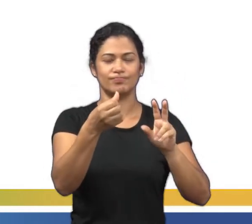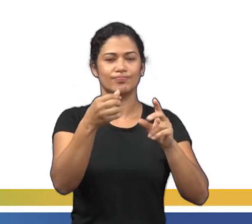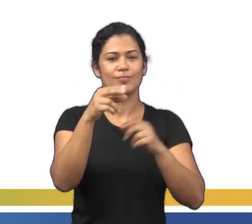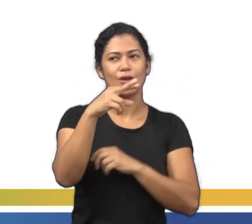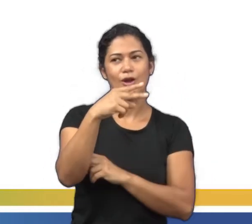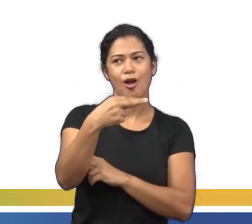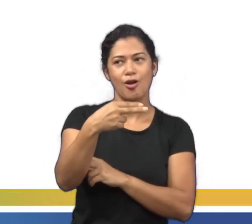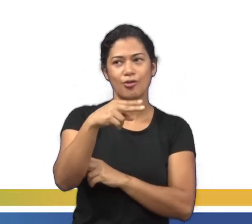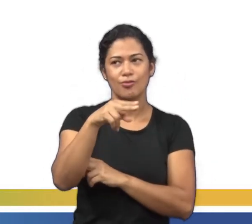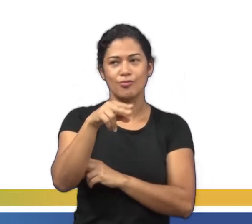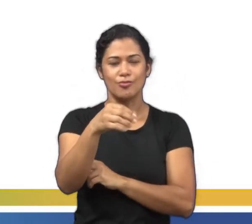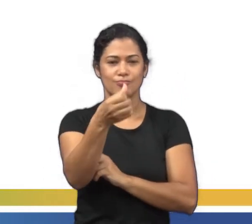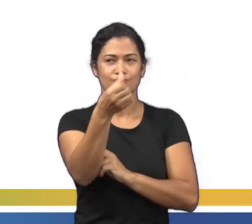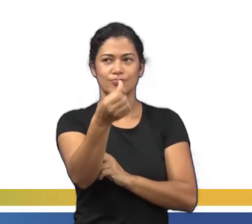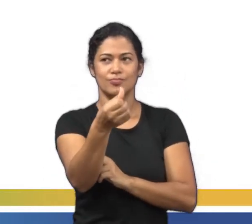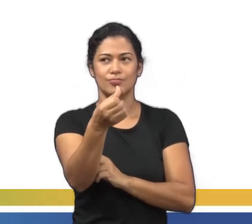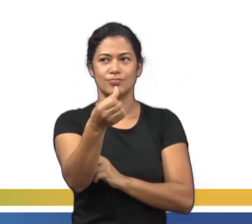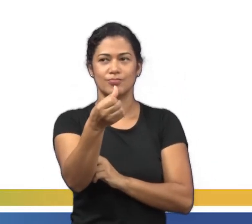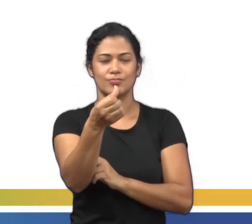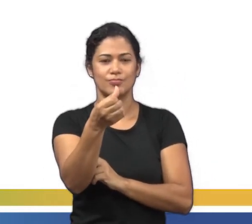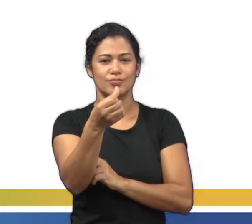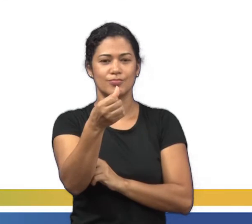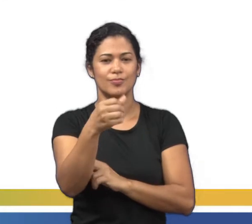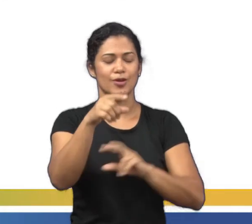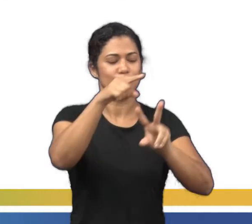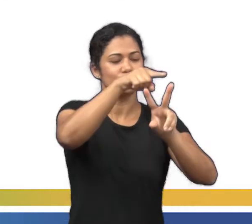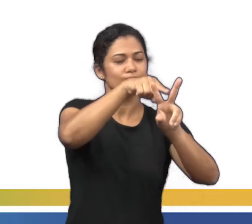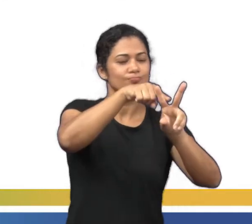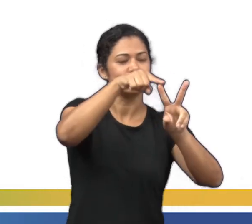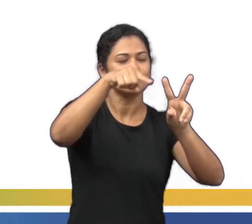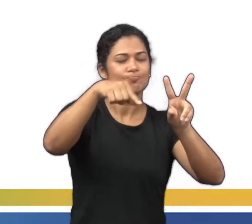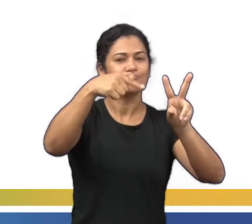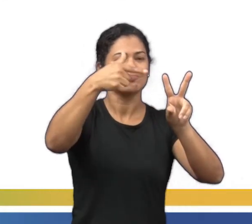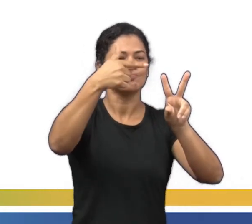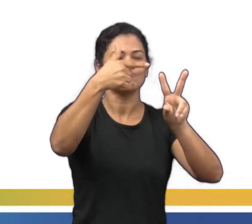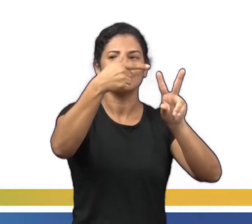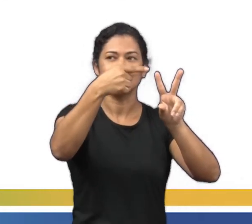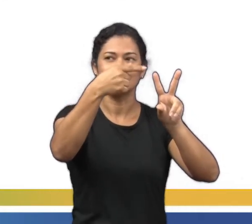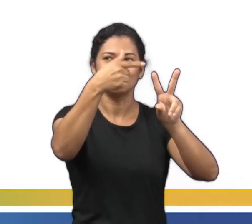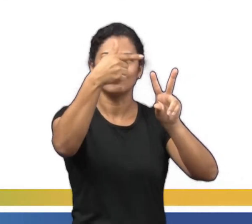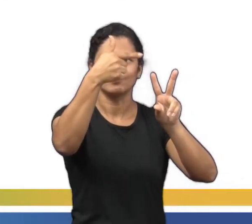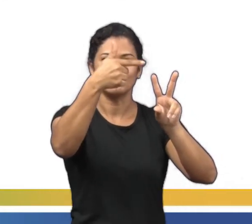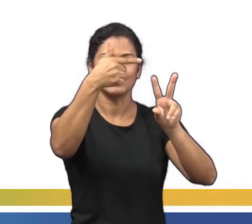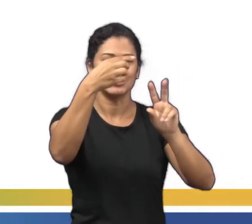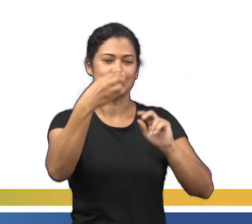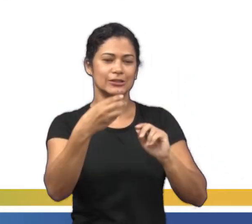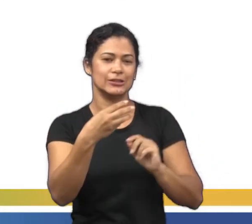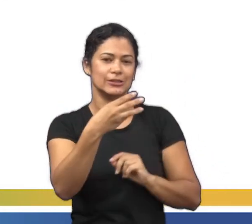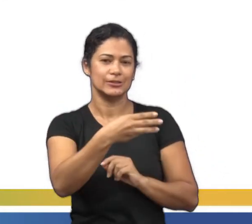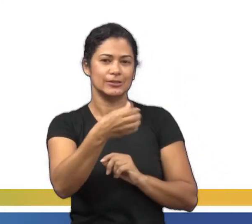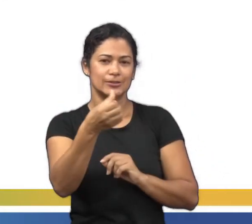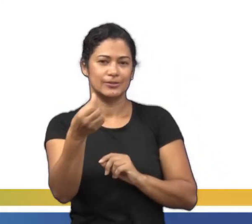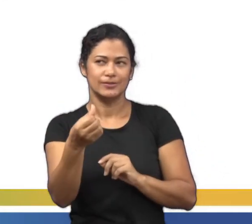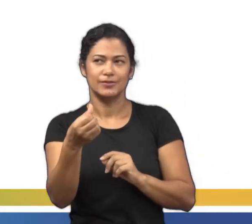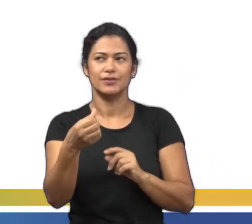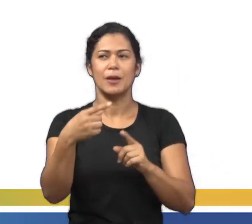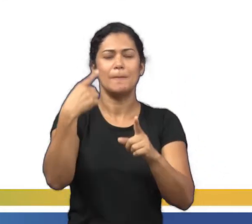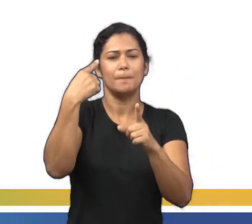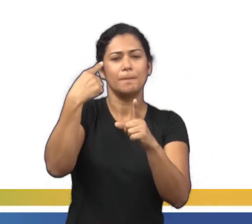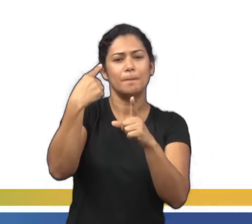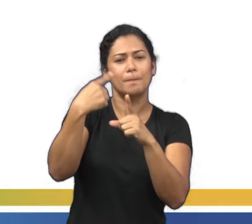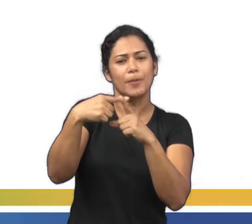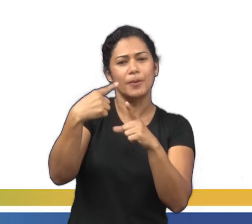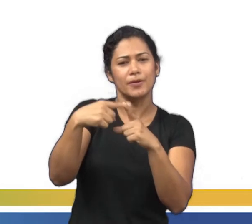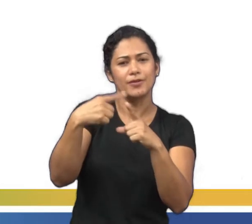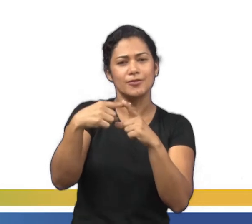igual a 6. Ou seja, raiz quadrada de 36 é igual a 6, pois 6 ao